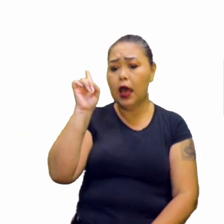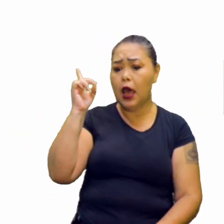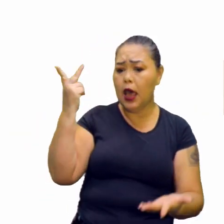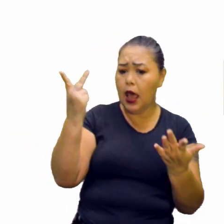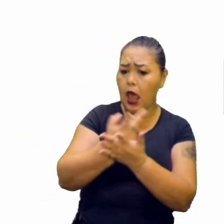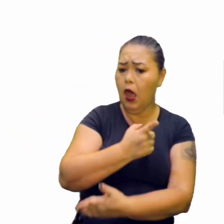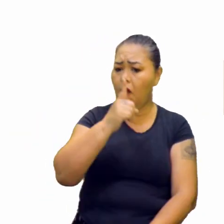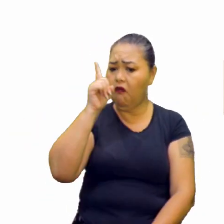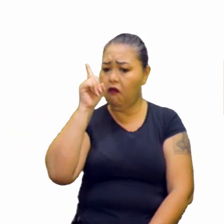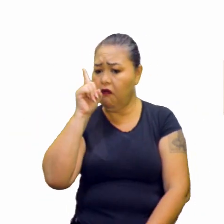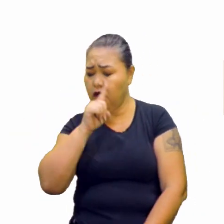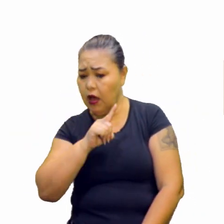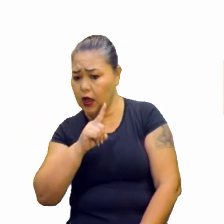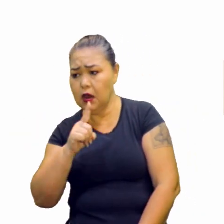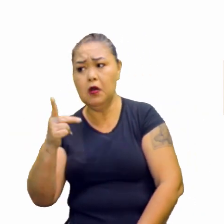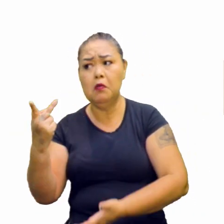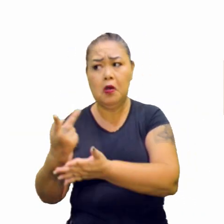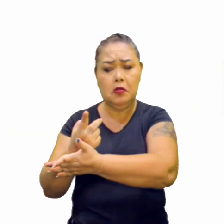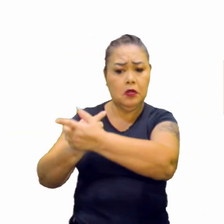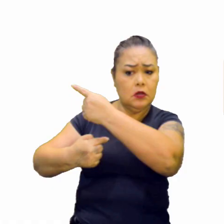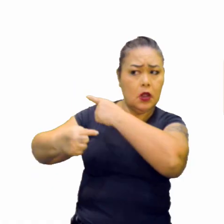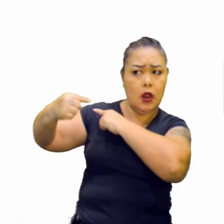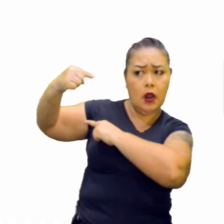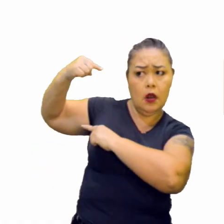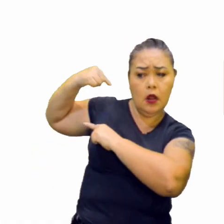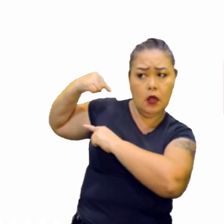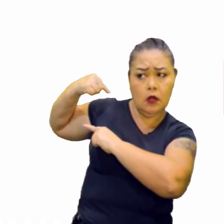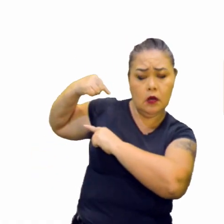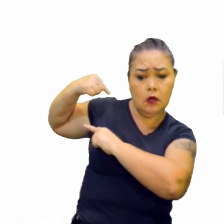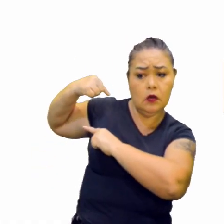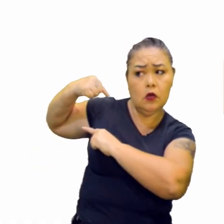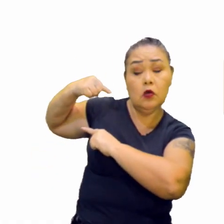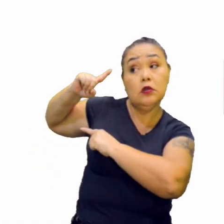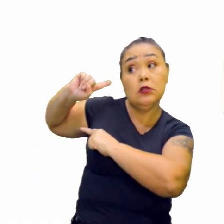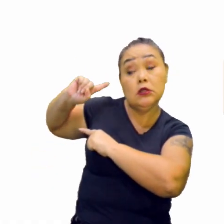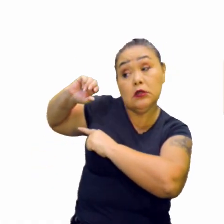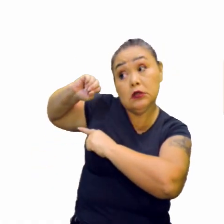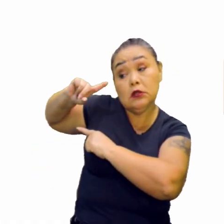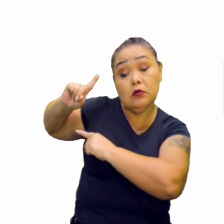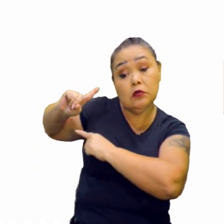sido cometidas, ou se não foram,